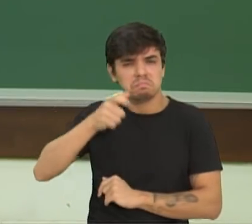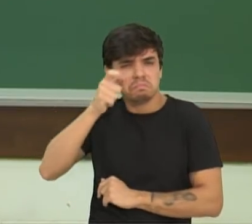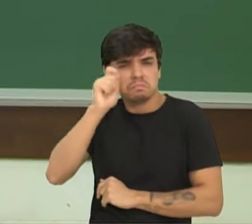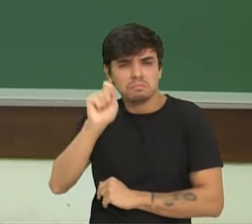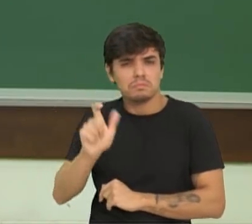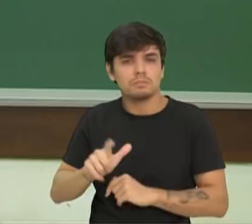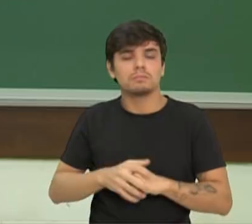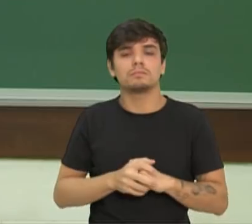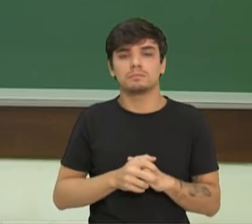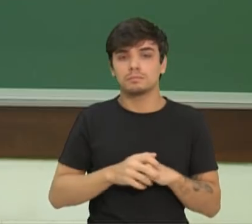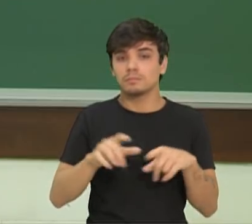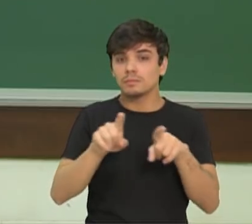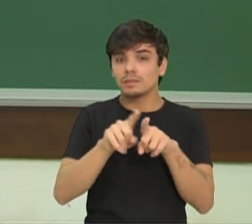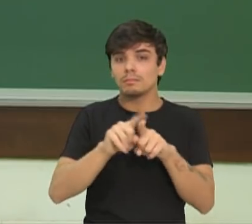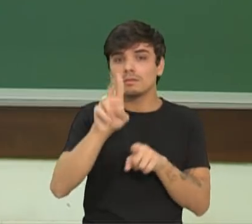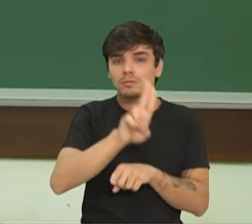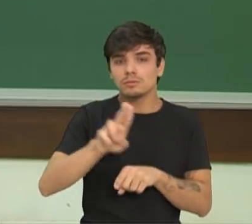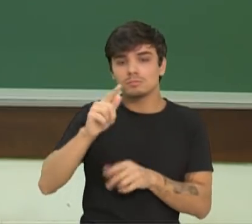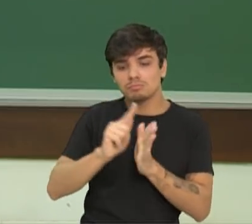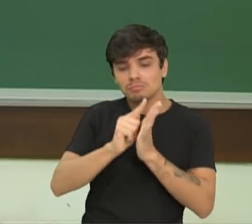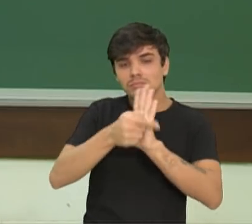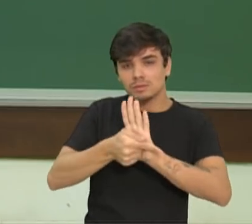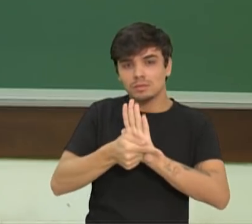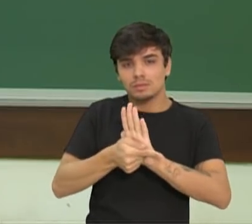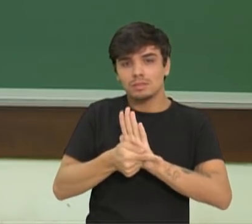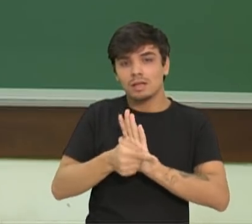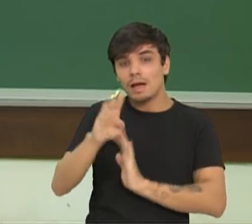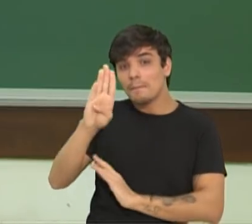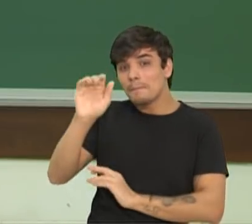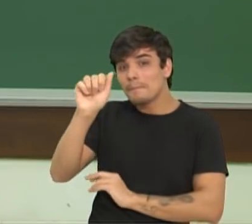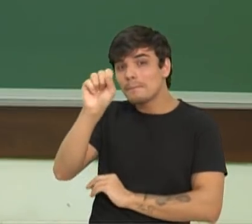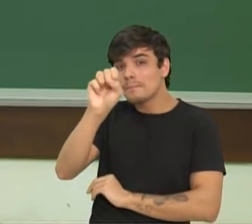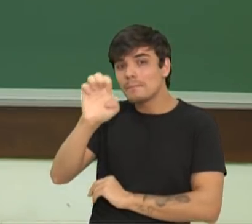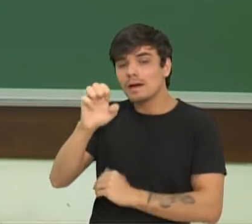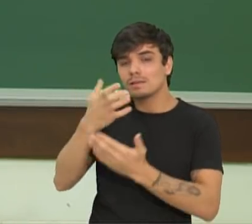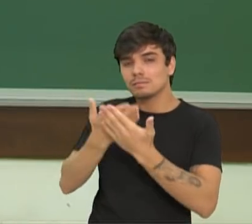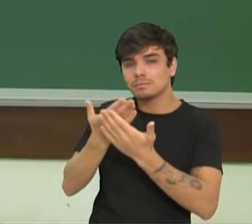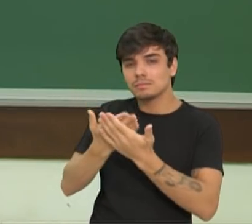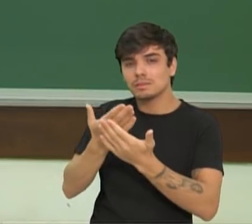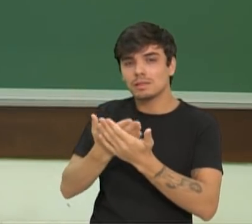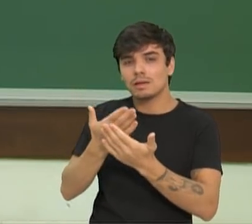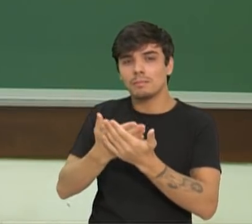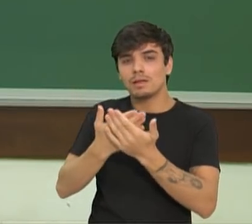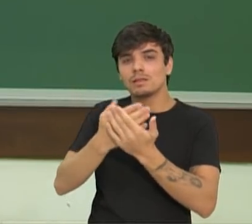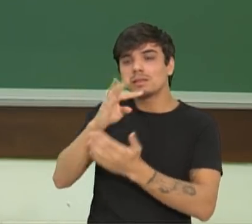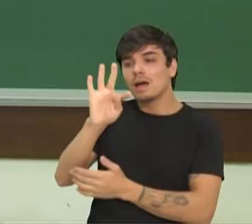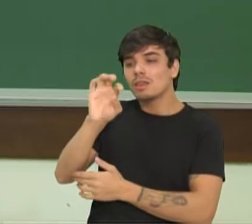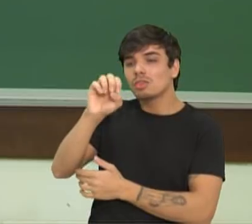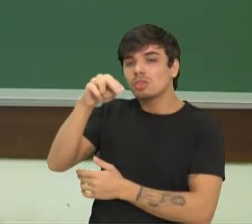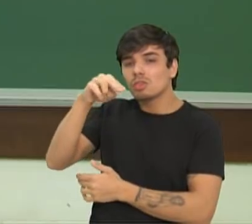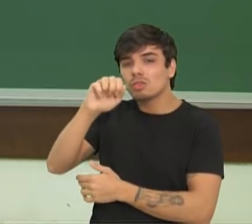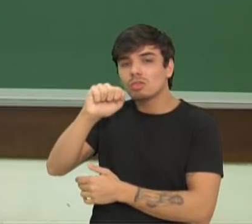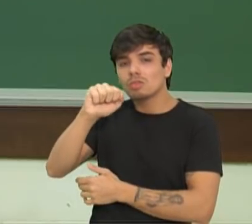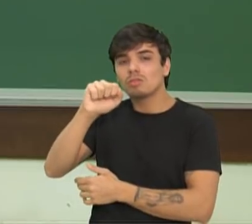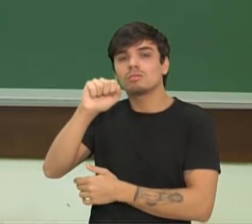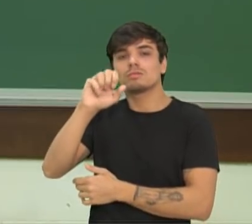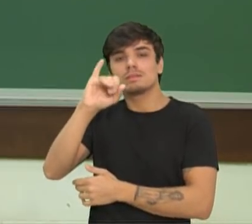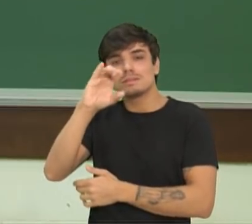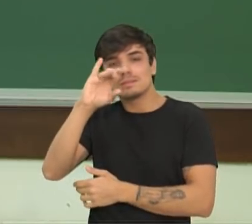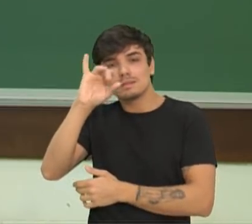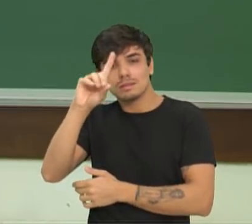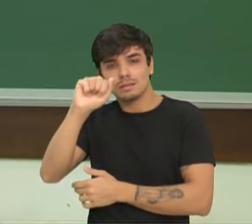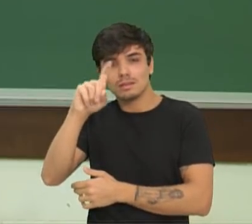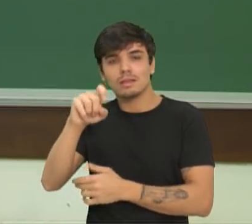trabalhando e utilizaremos esse gênero como base para estudar a tonicidade das palavras, a separação de sílabas,